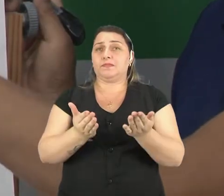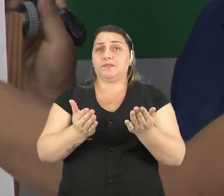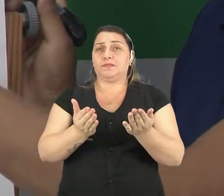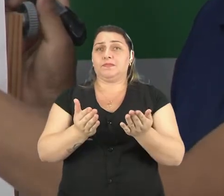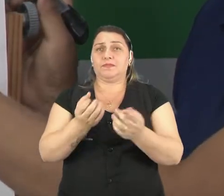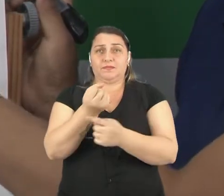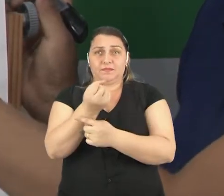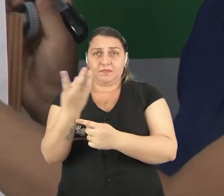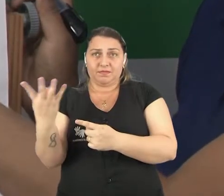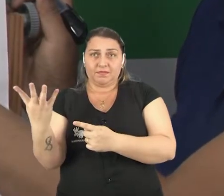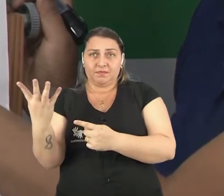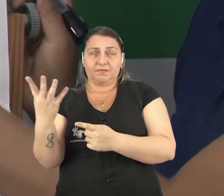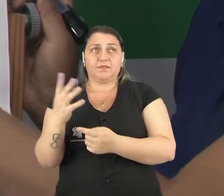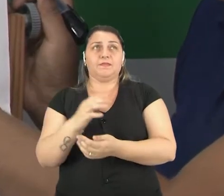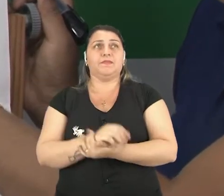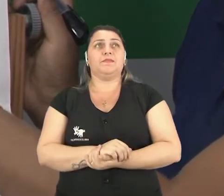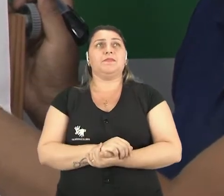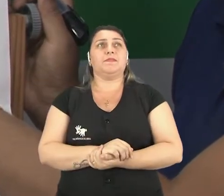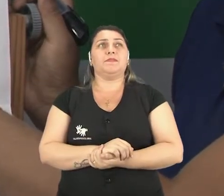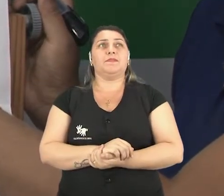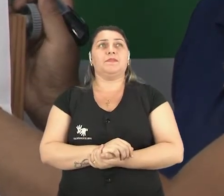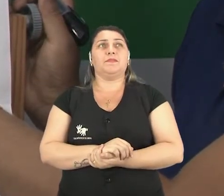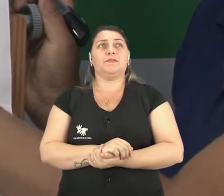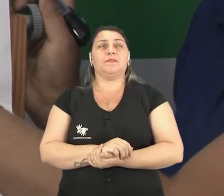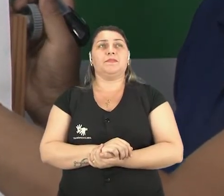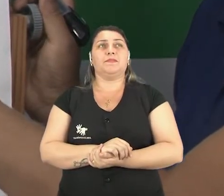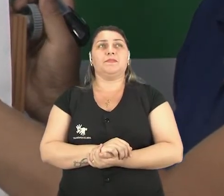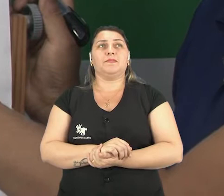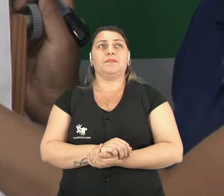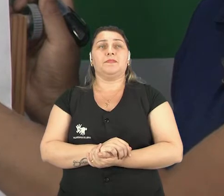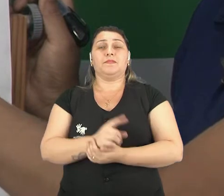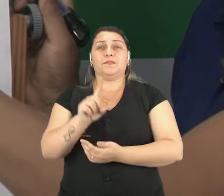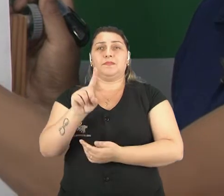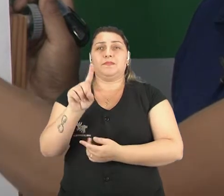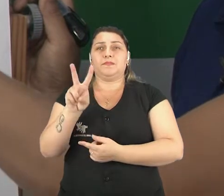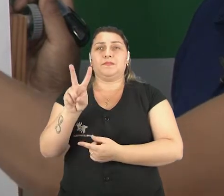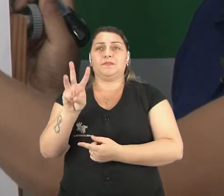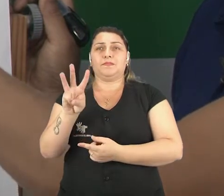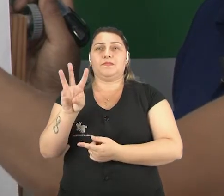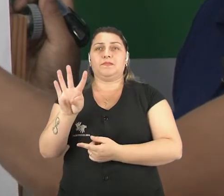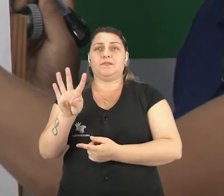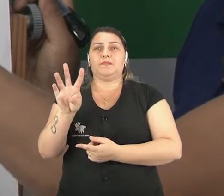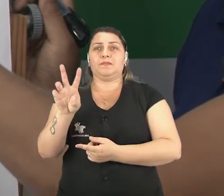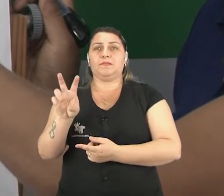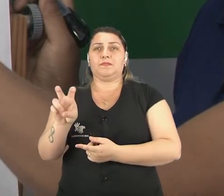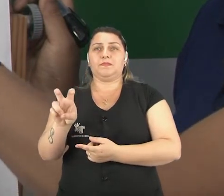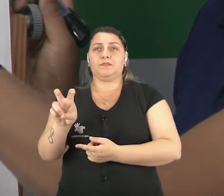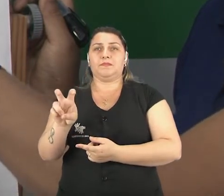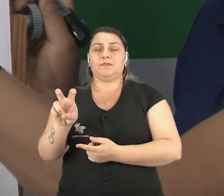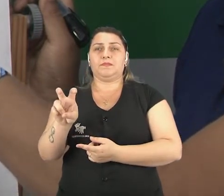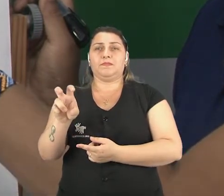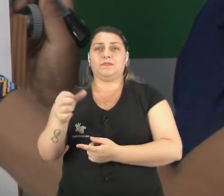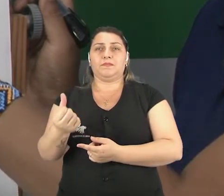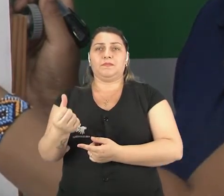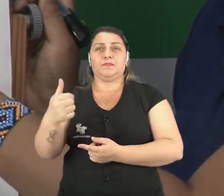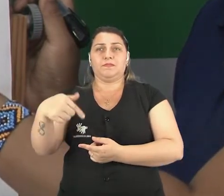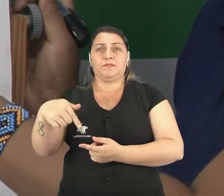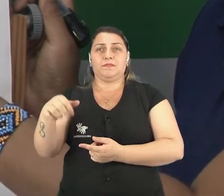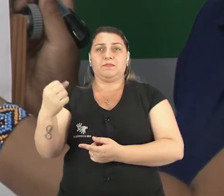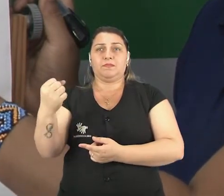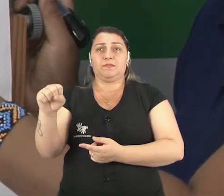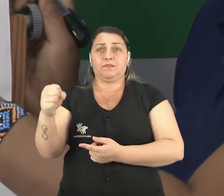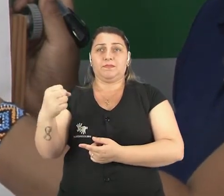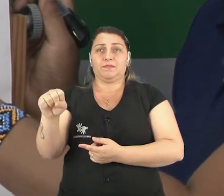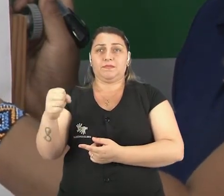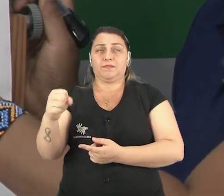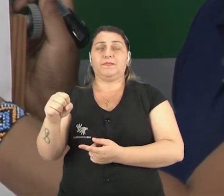vamos contar? Quantas partes tem? 1, 2, 3, 4, 5, 6,